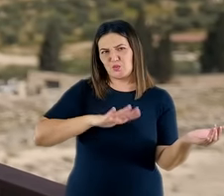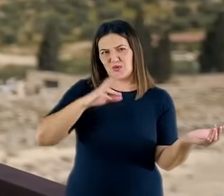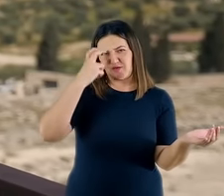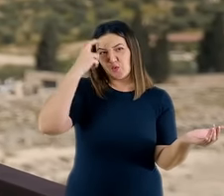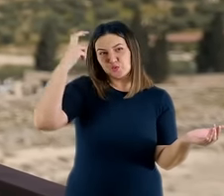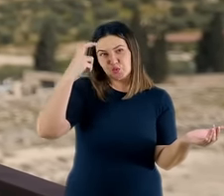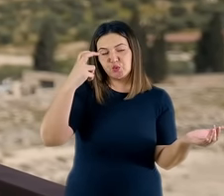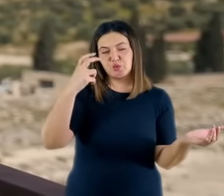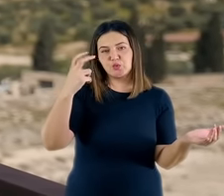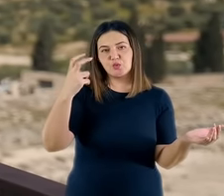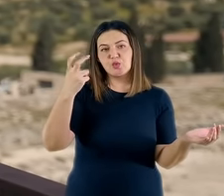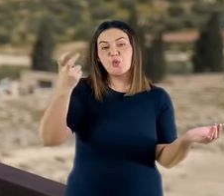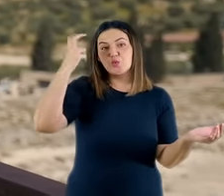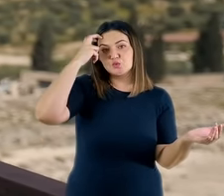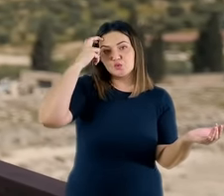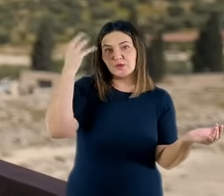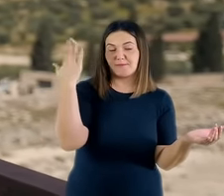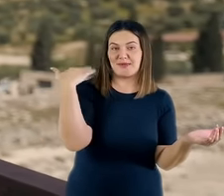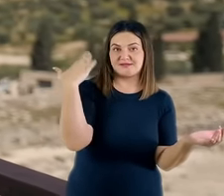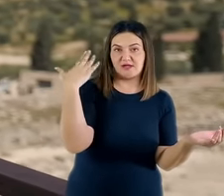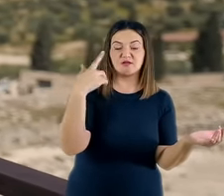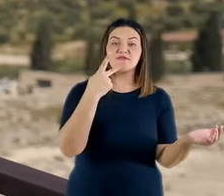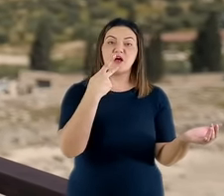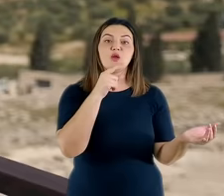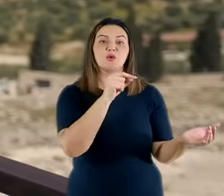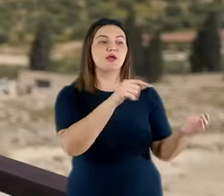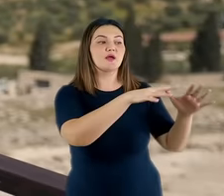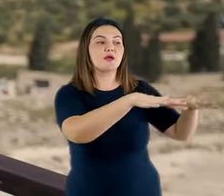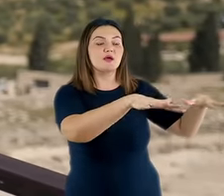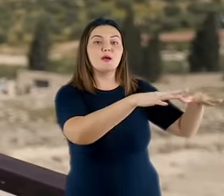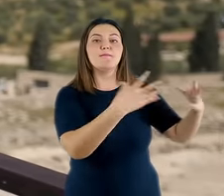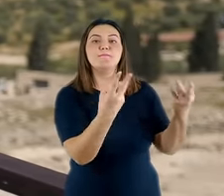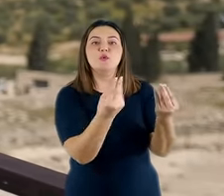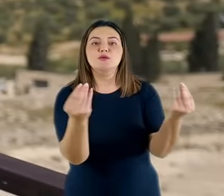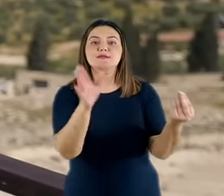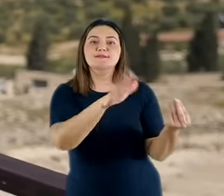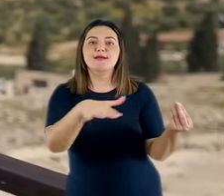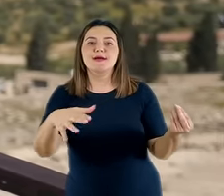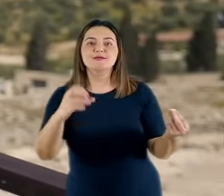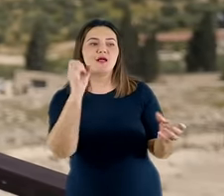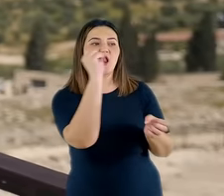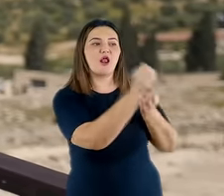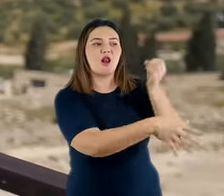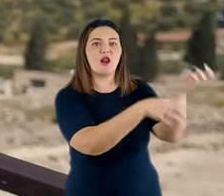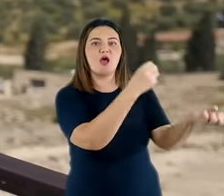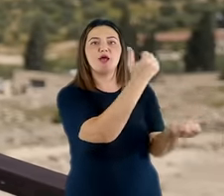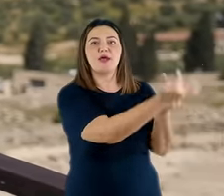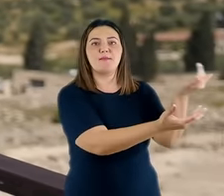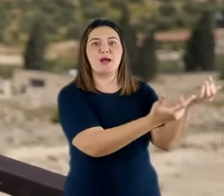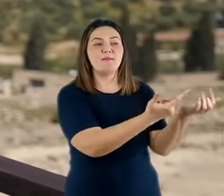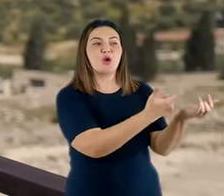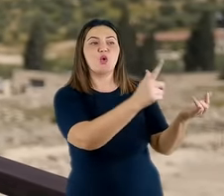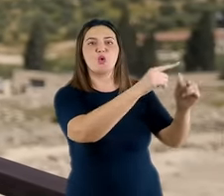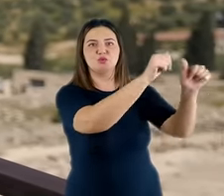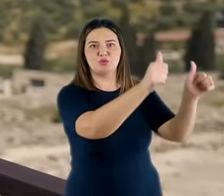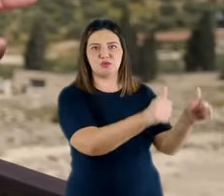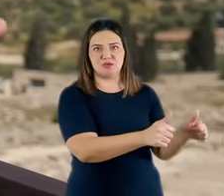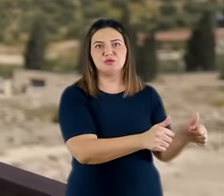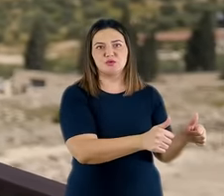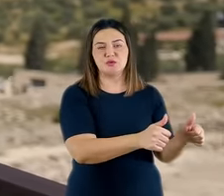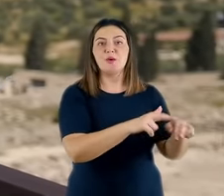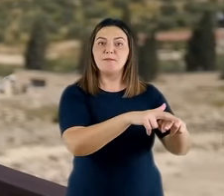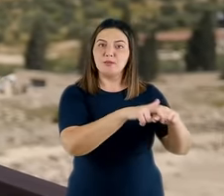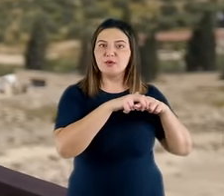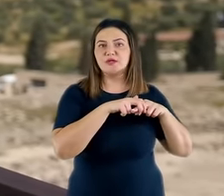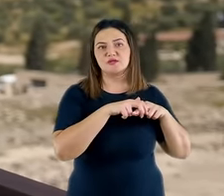ninguém gostava dali, porque no passado, nos tempos do Antigo Testamento, crianças foram mortas ali em oferecimento a deuses